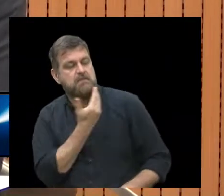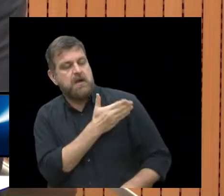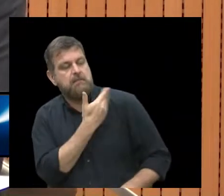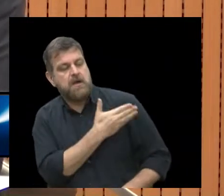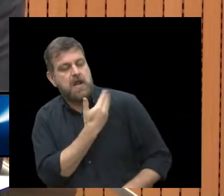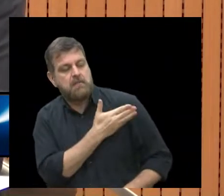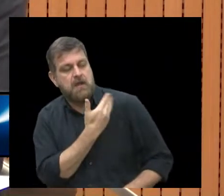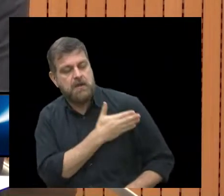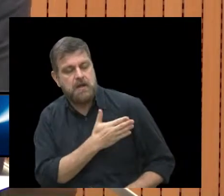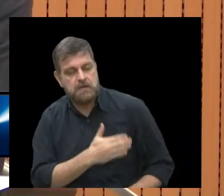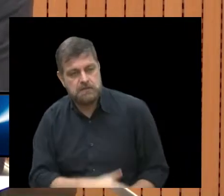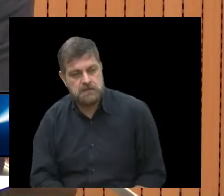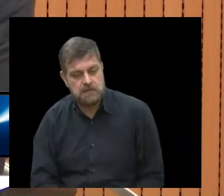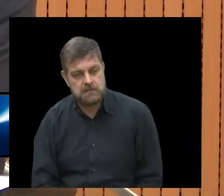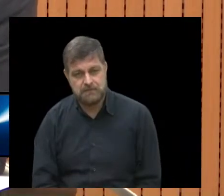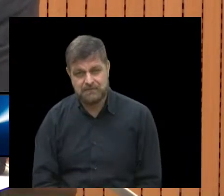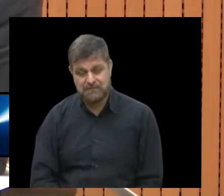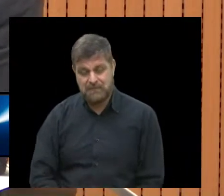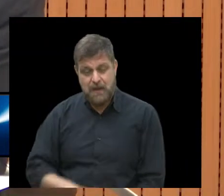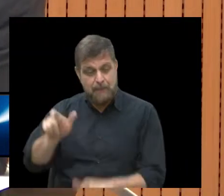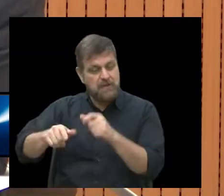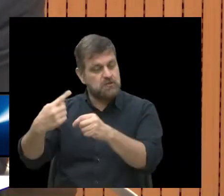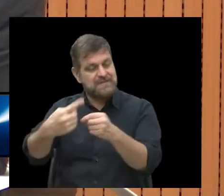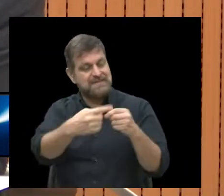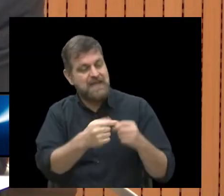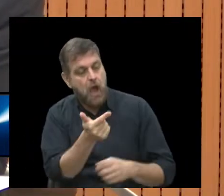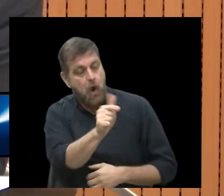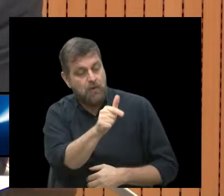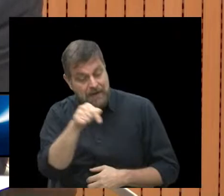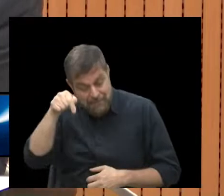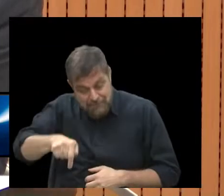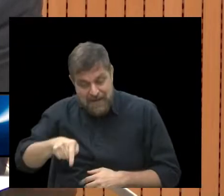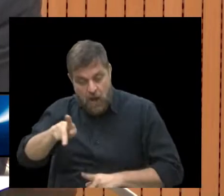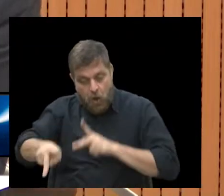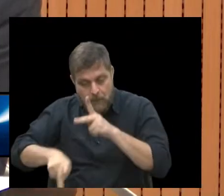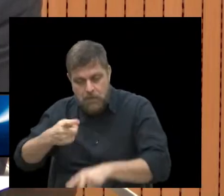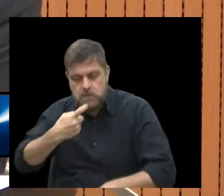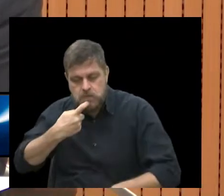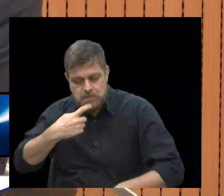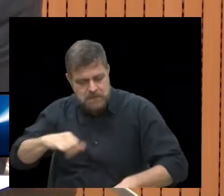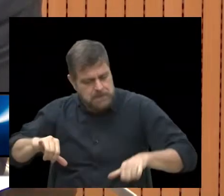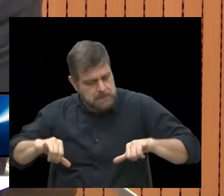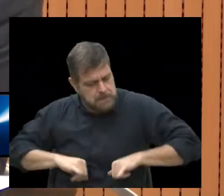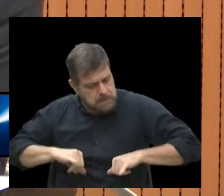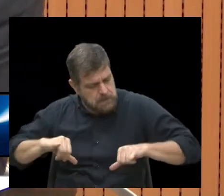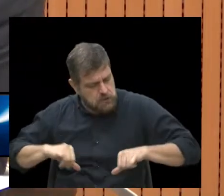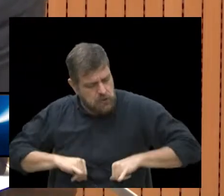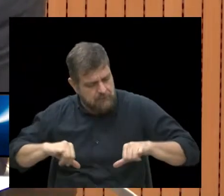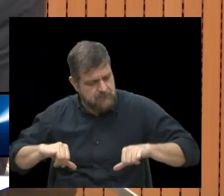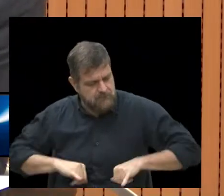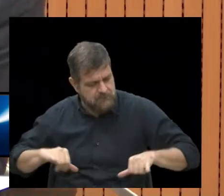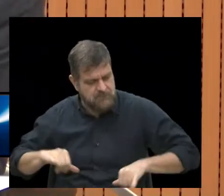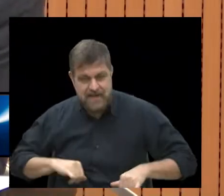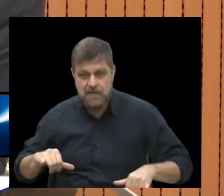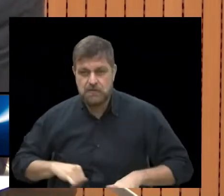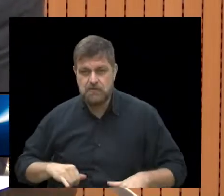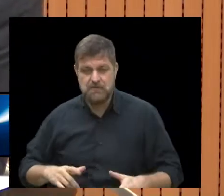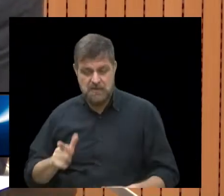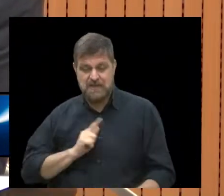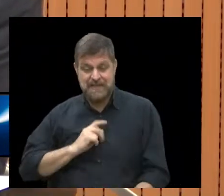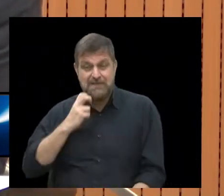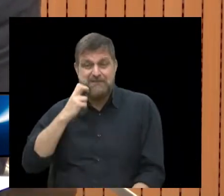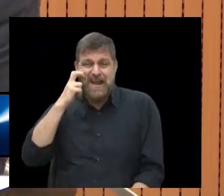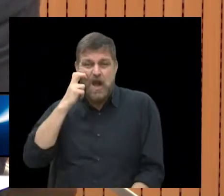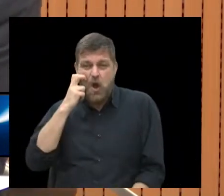não. Mas é que estão sendo maltratados, sofrendo escândalos atrás de